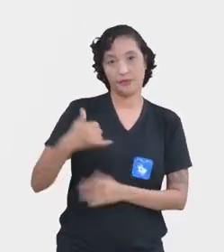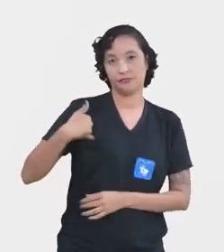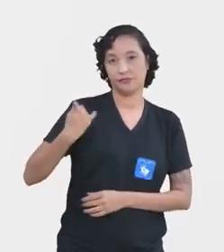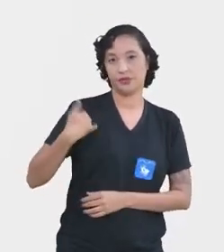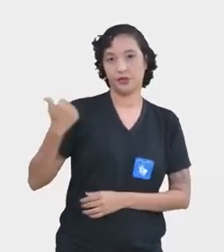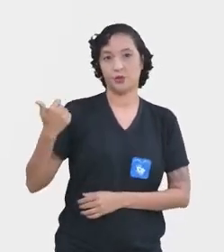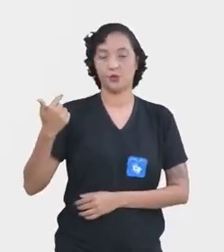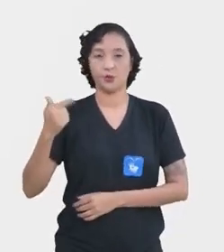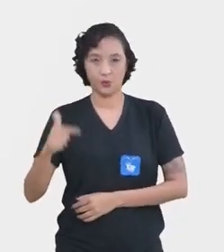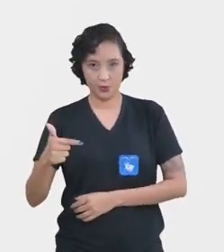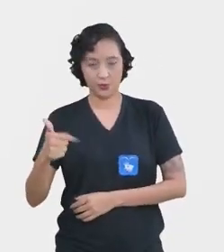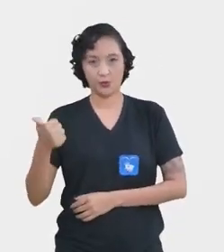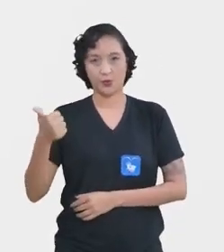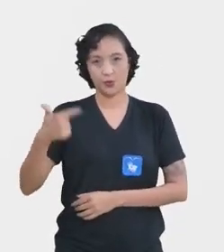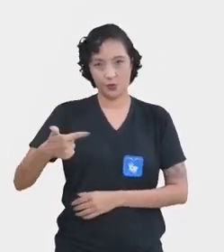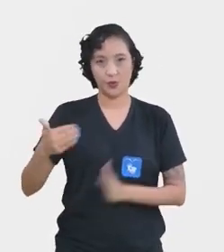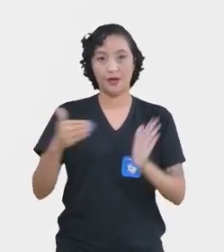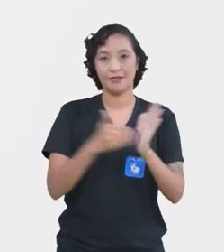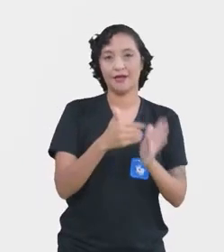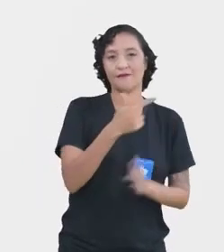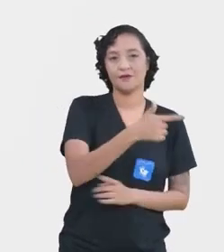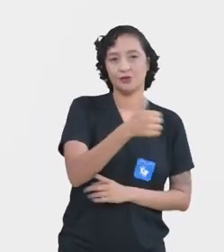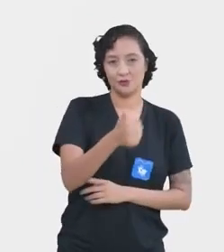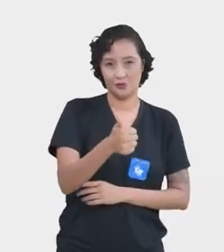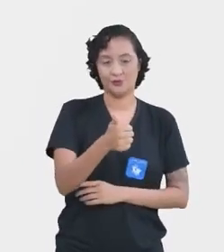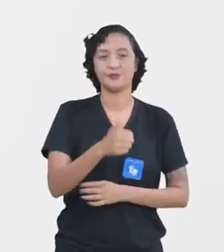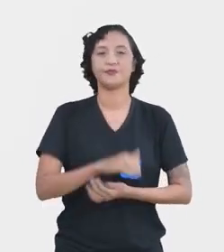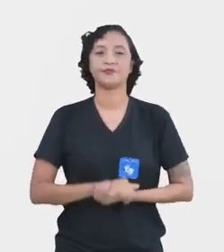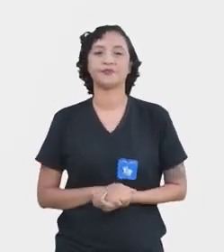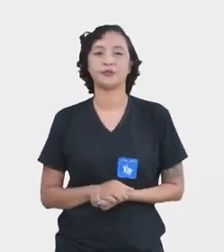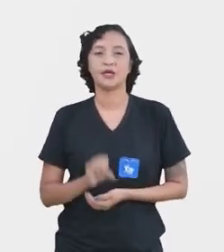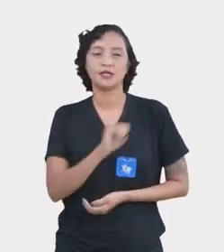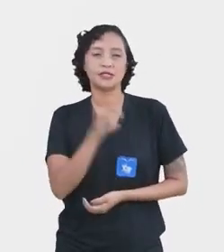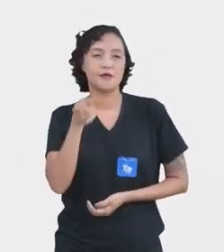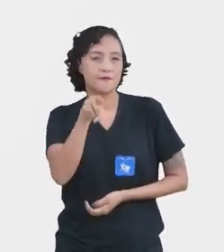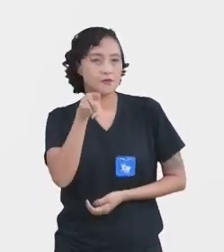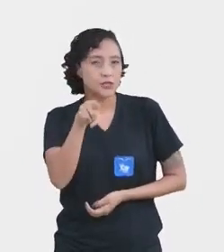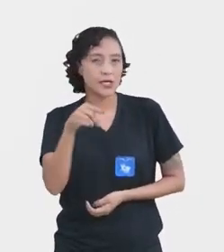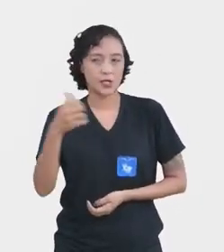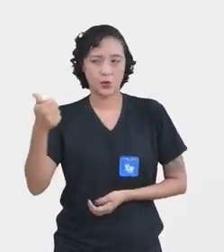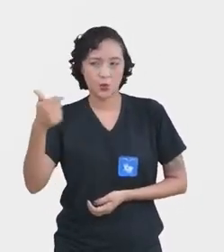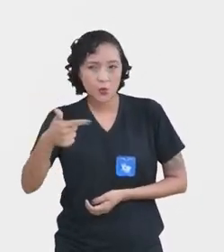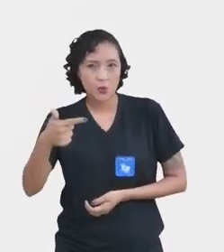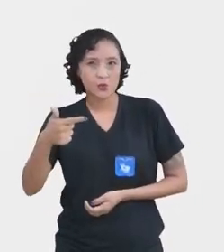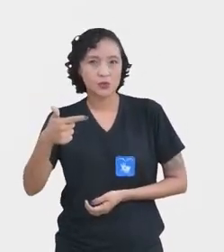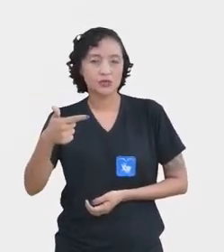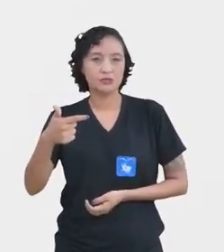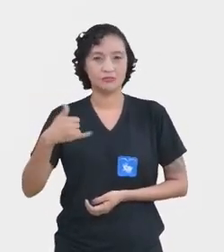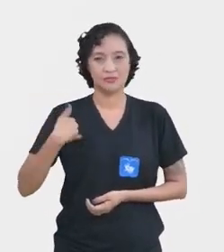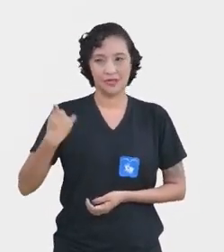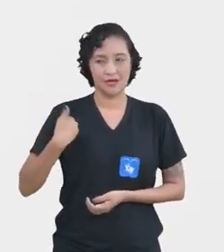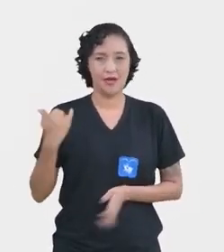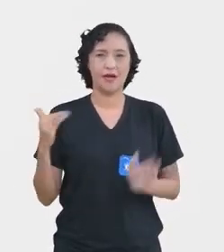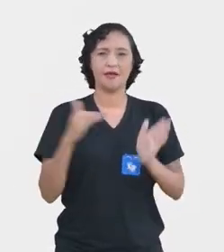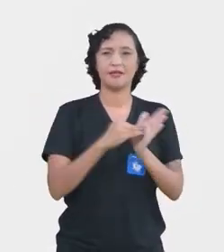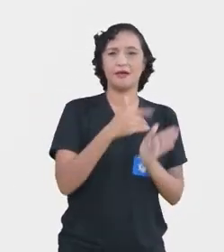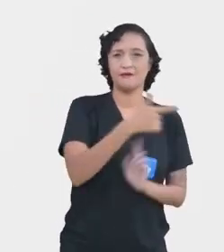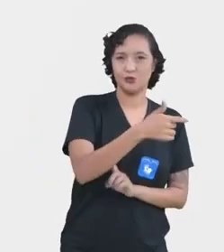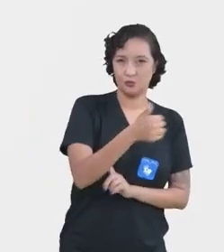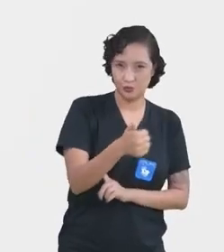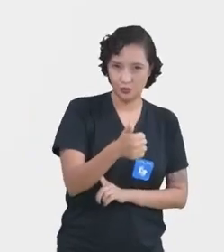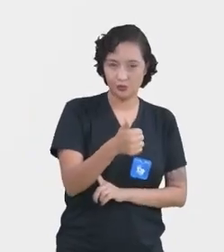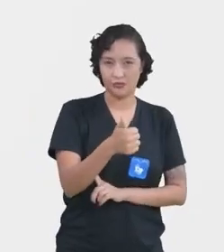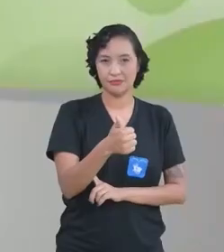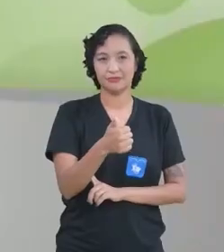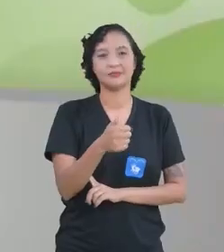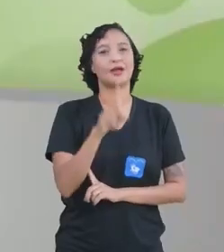aos 21 anos. Quer dizer, quando vocês tiverem 12 anos até os 21 anos,